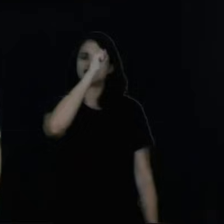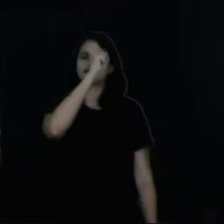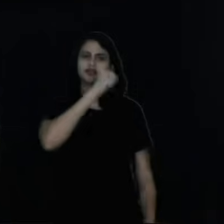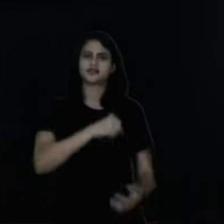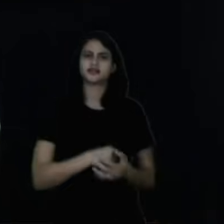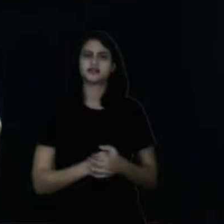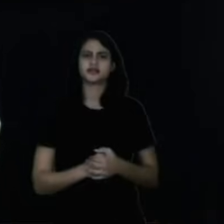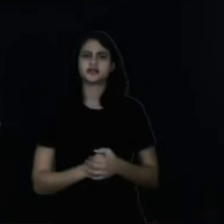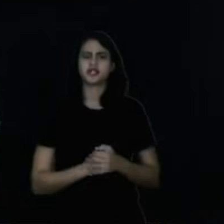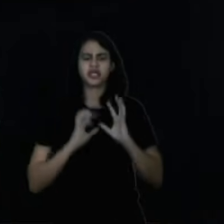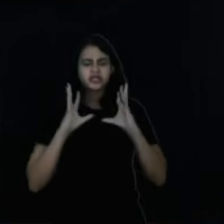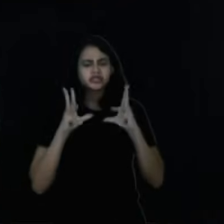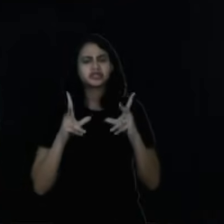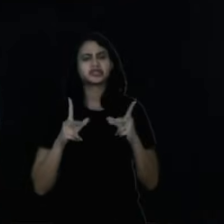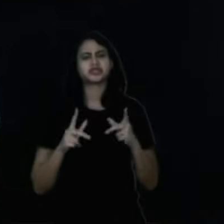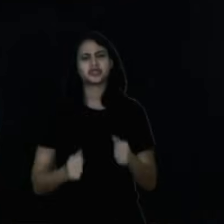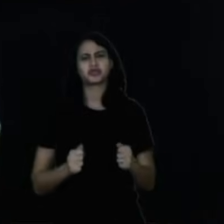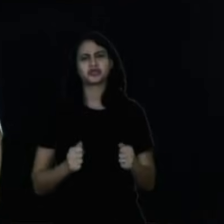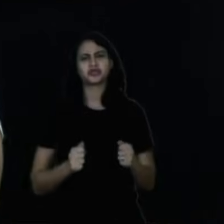podem me rejeitar,